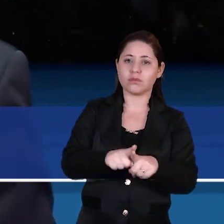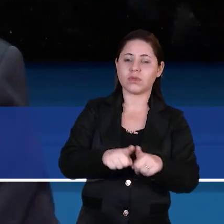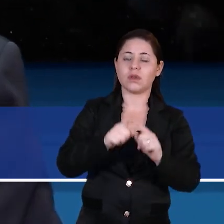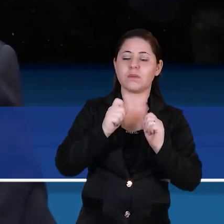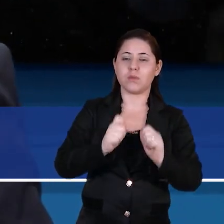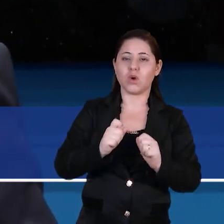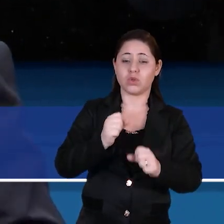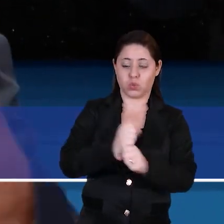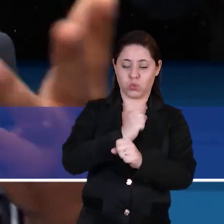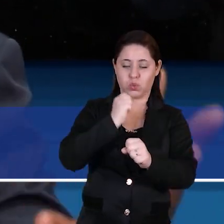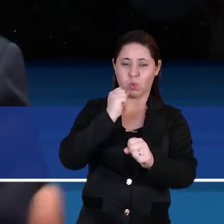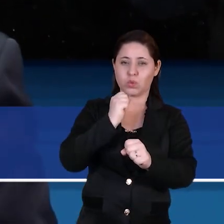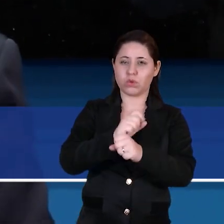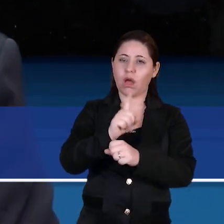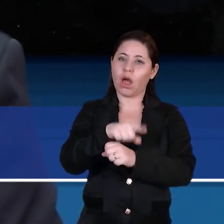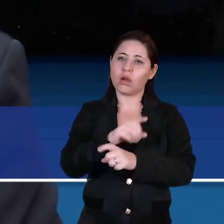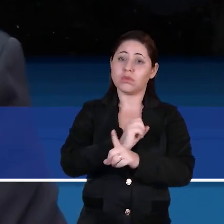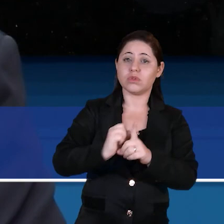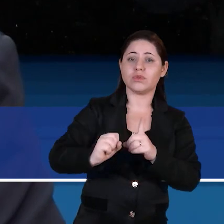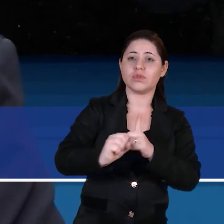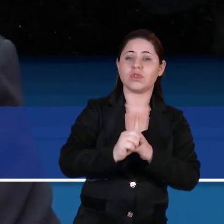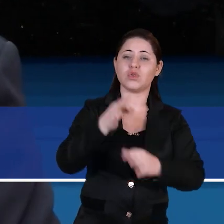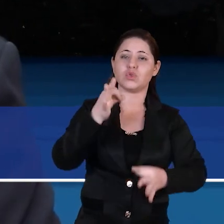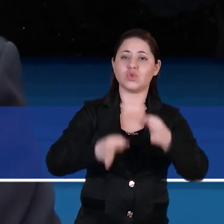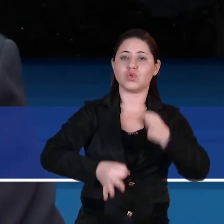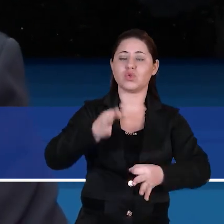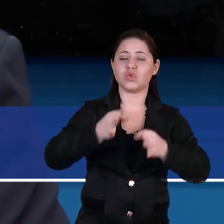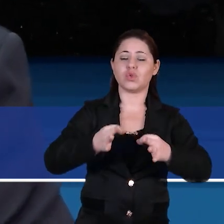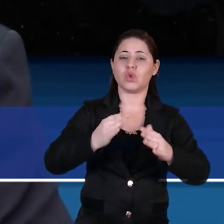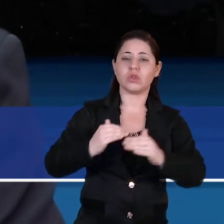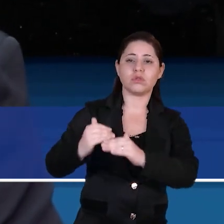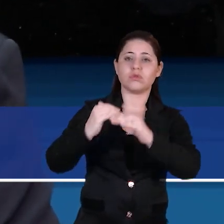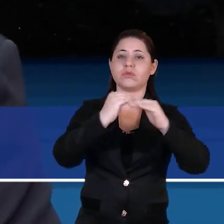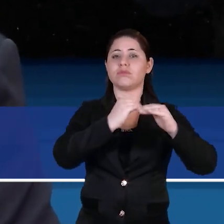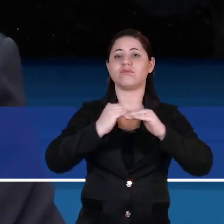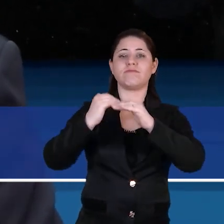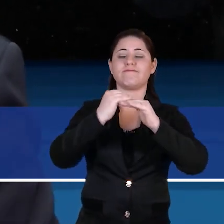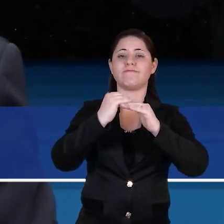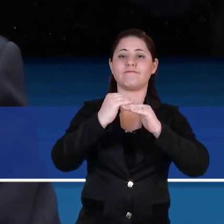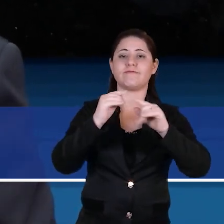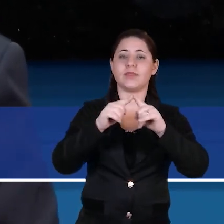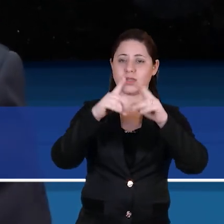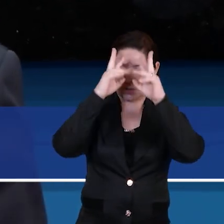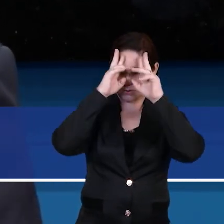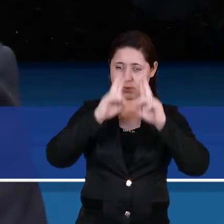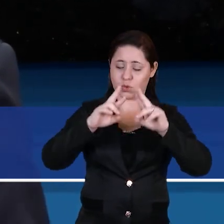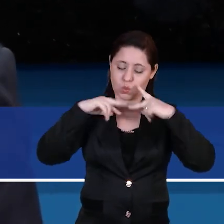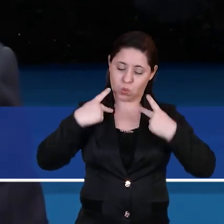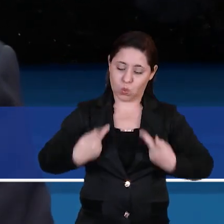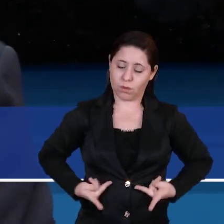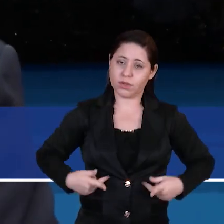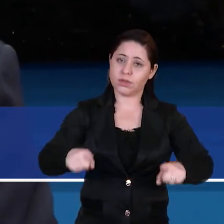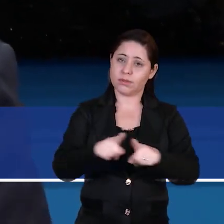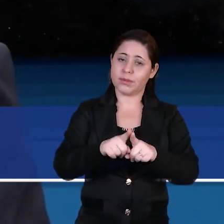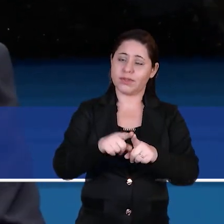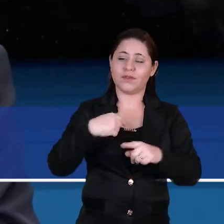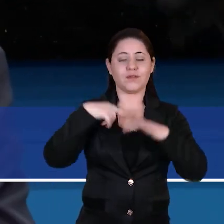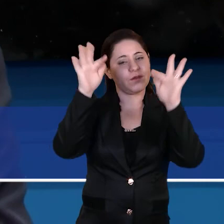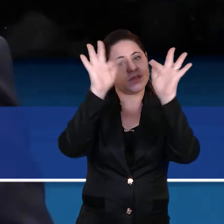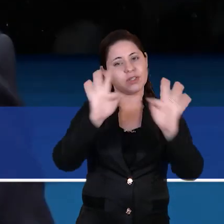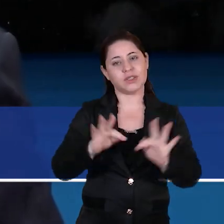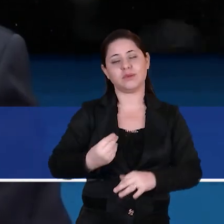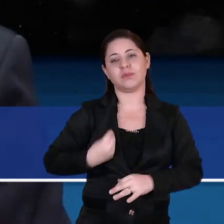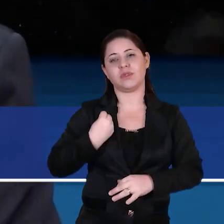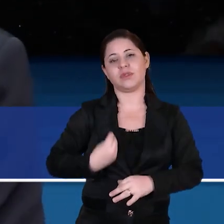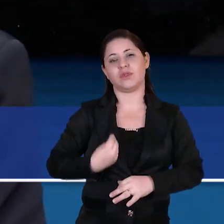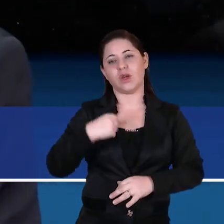gente possa efetivamente construir aí uma sociedade mais justa, mais fraterna, acima de tudo, mais tolerante e mais humana. Portanto, eu estou